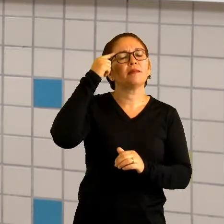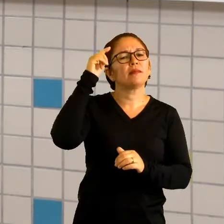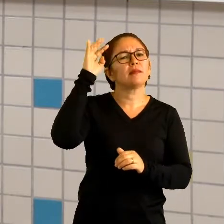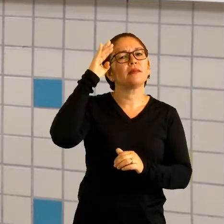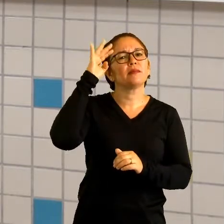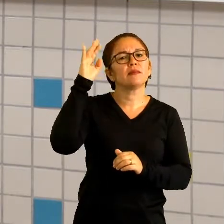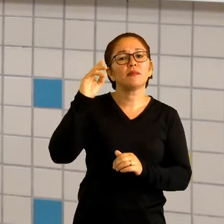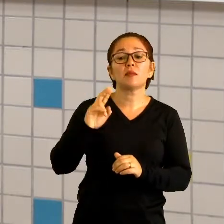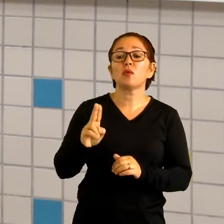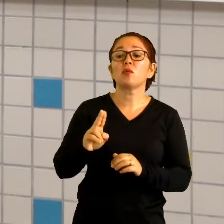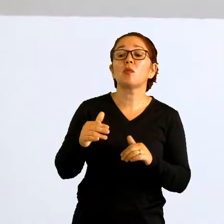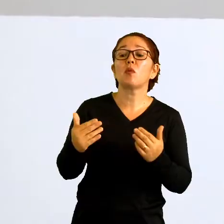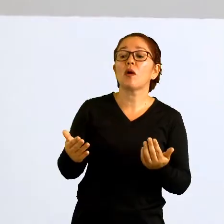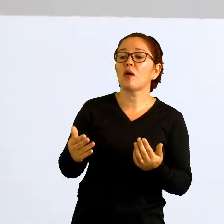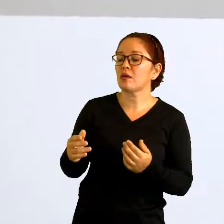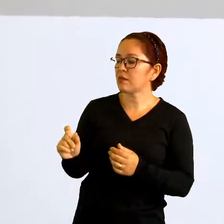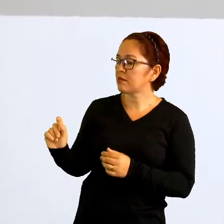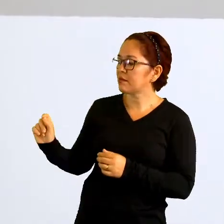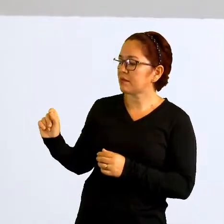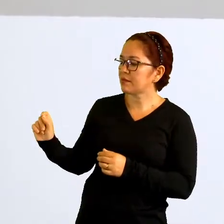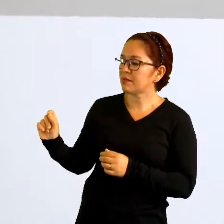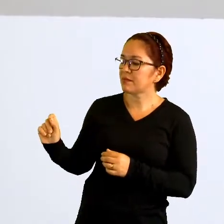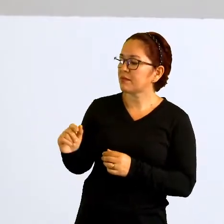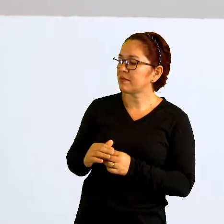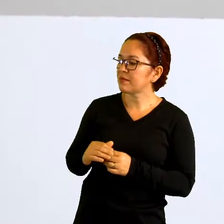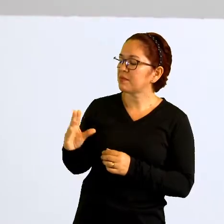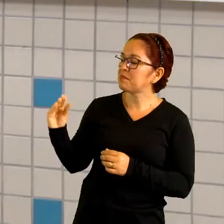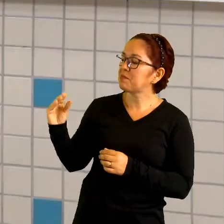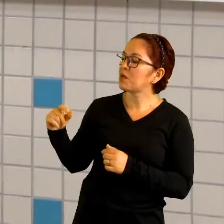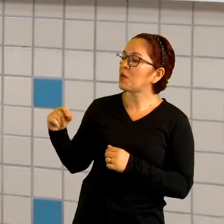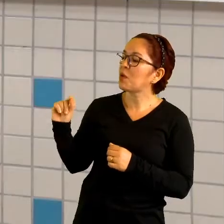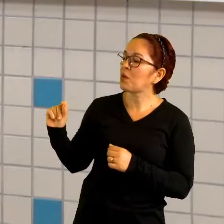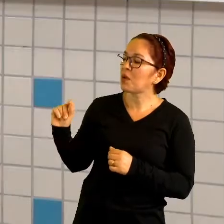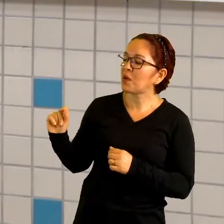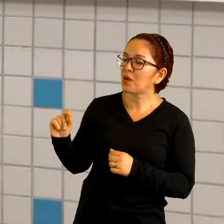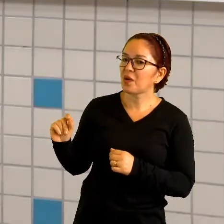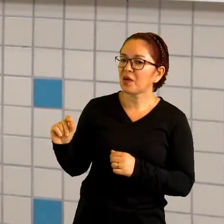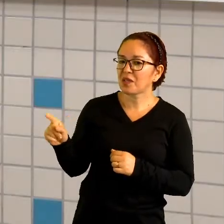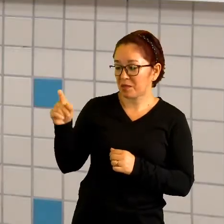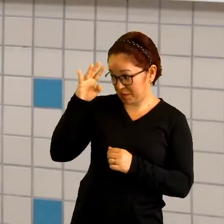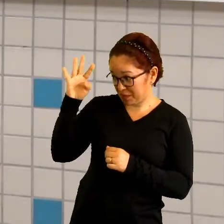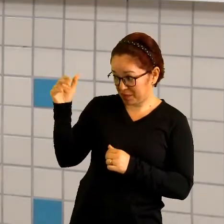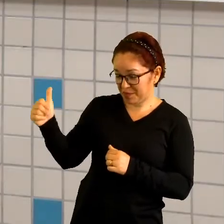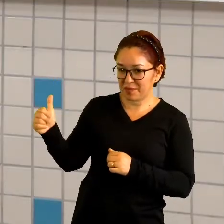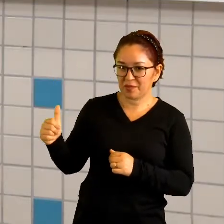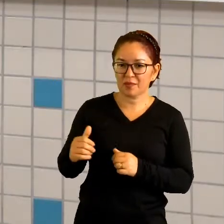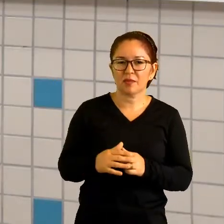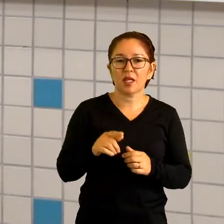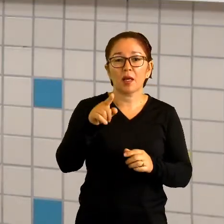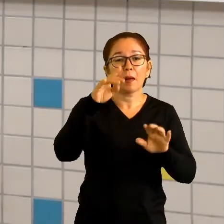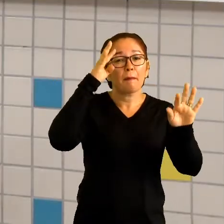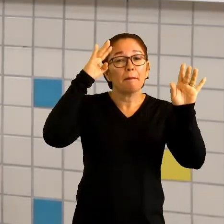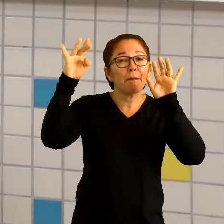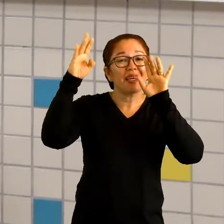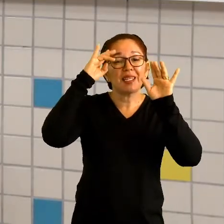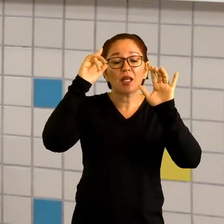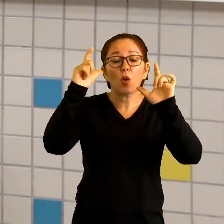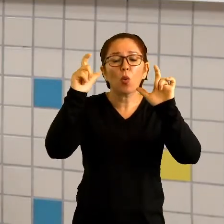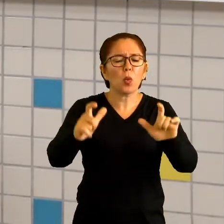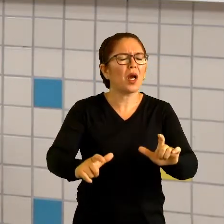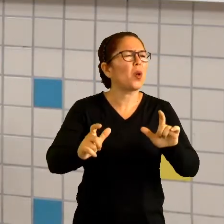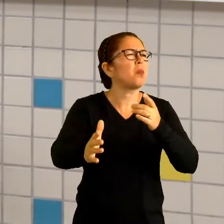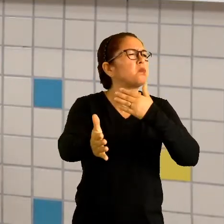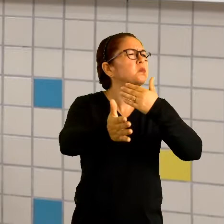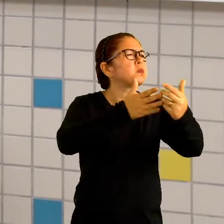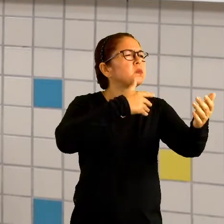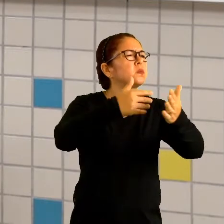Qual é, Fava? Bárbara. Pense em um lugar agora. Qualquer lugar, vocês podem